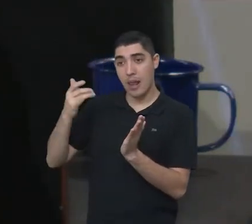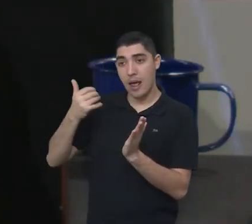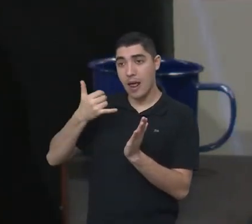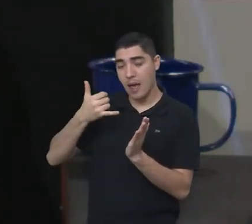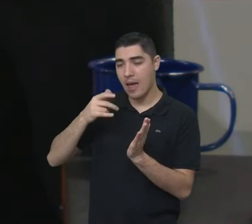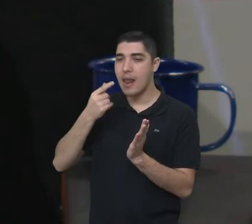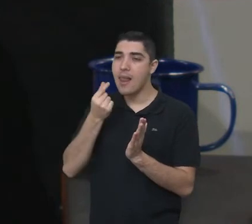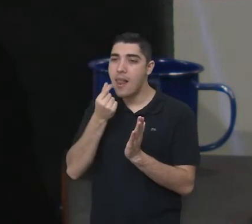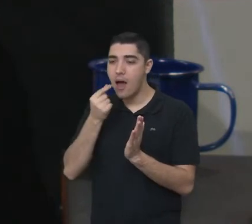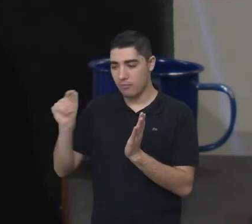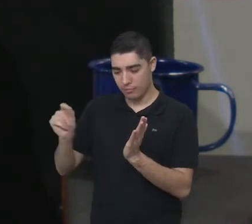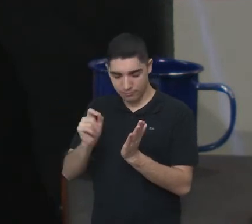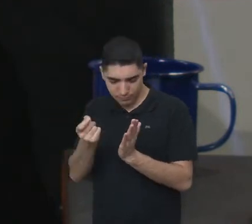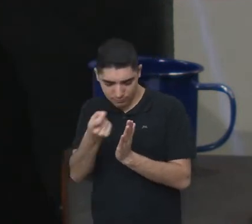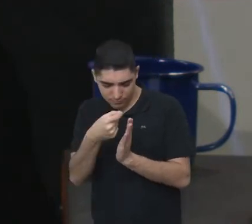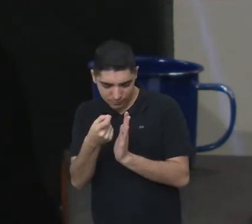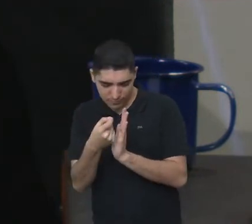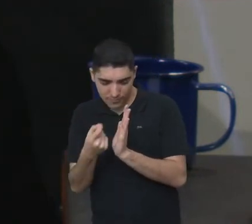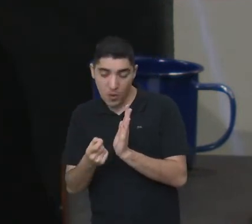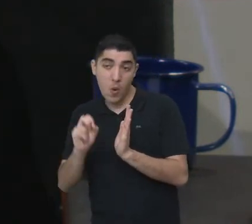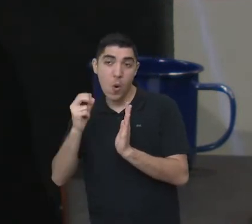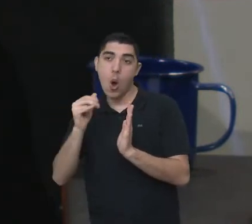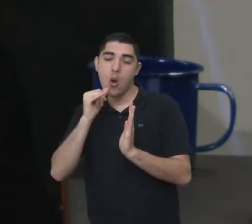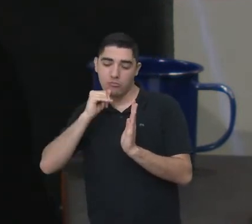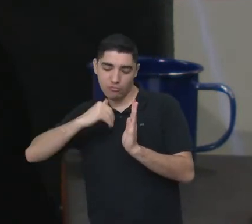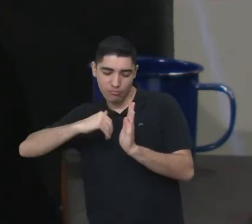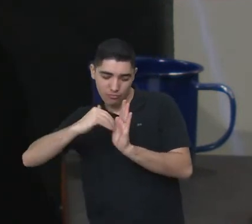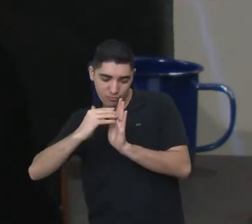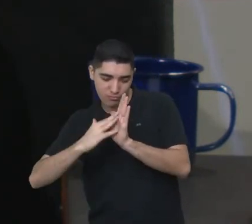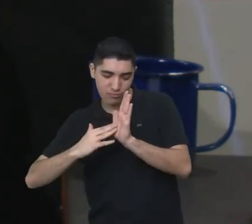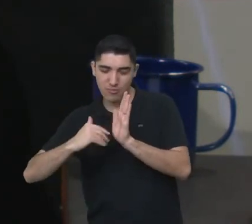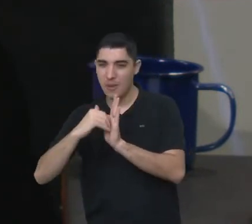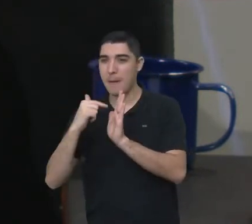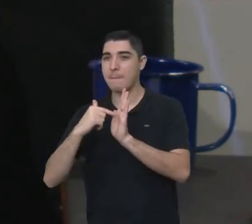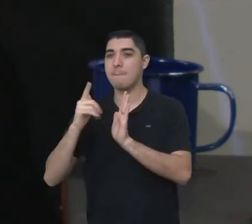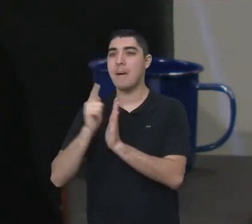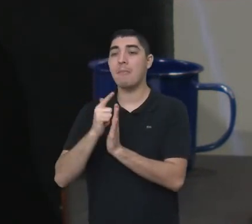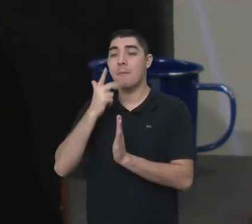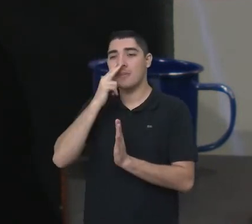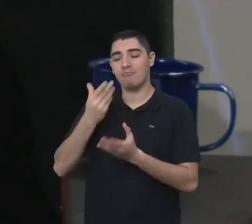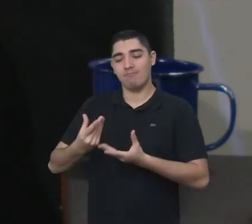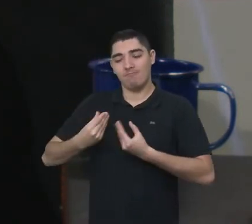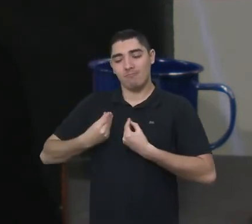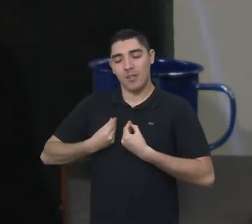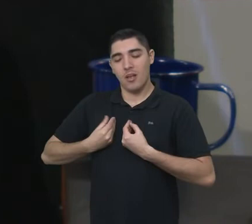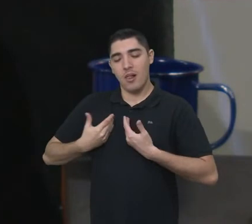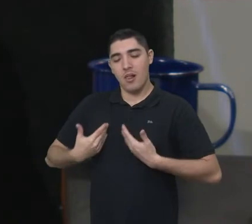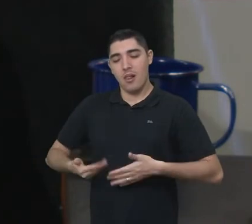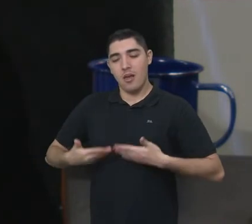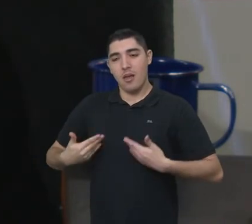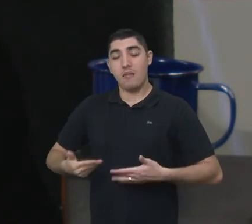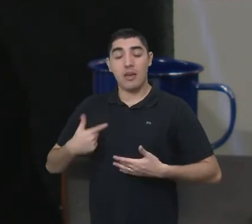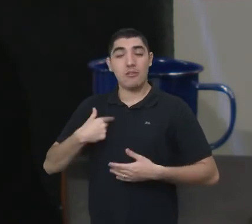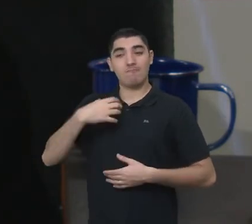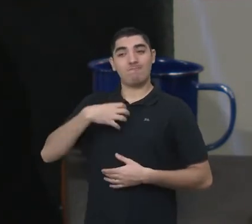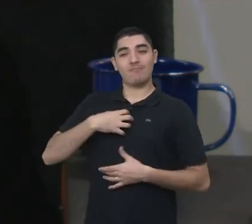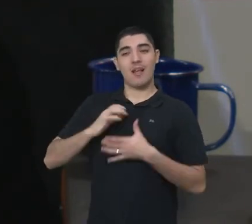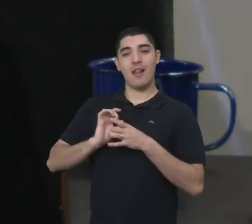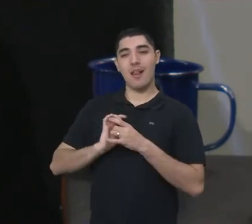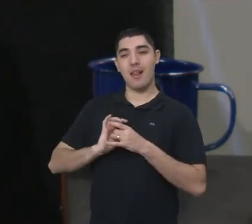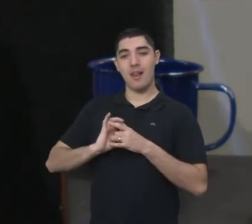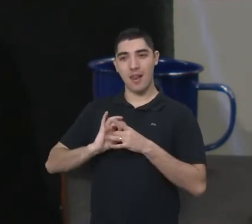grafite passando no papel. É onde eu me sinto confortável na hora de criar e mais livre também,